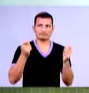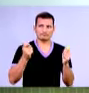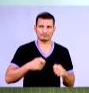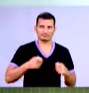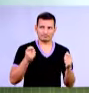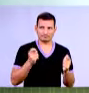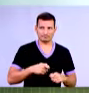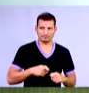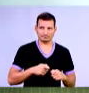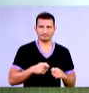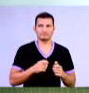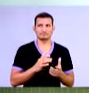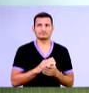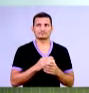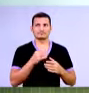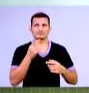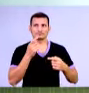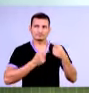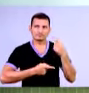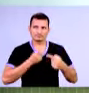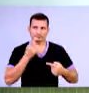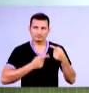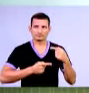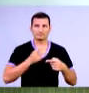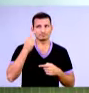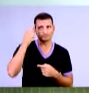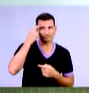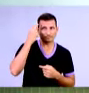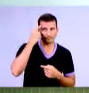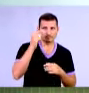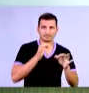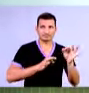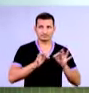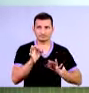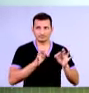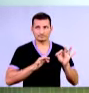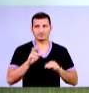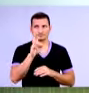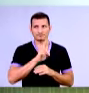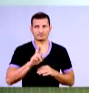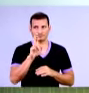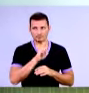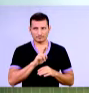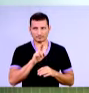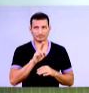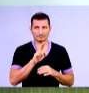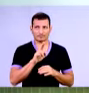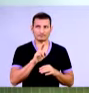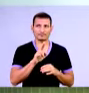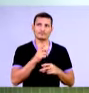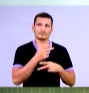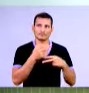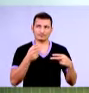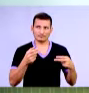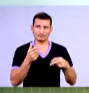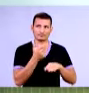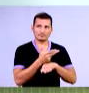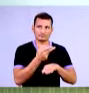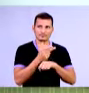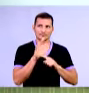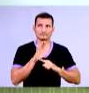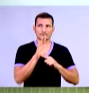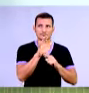capacidade de discutir, de pensar, de planejar e usar os recursos multimídias para a apresentação